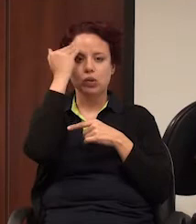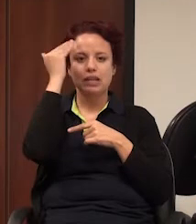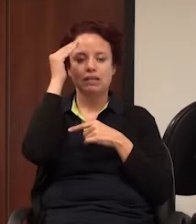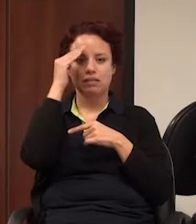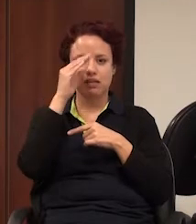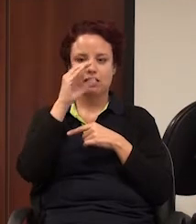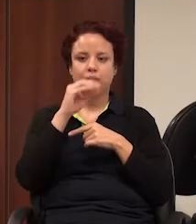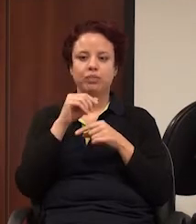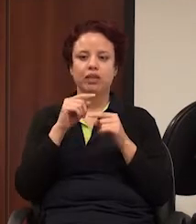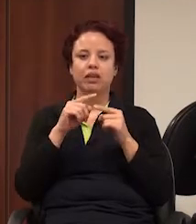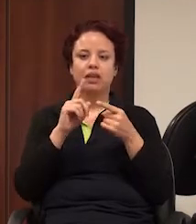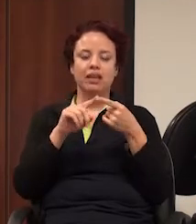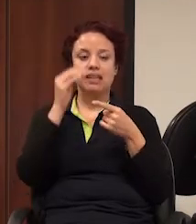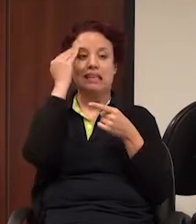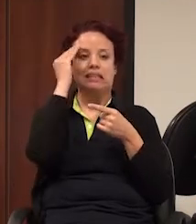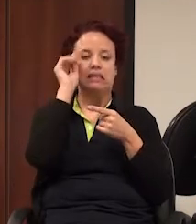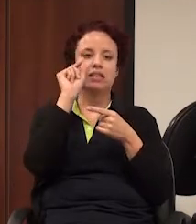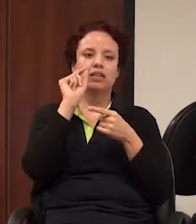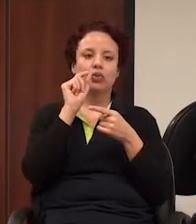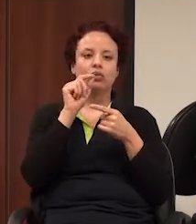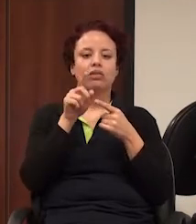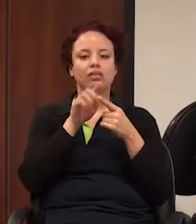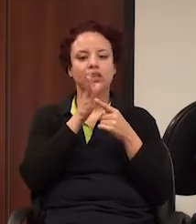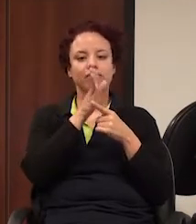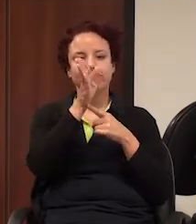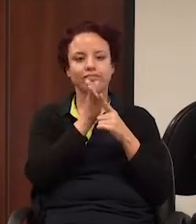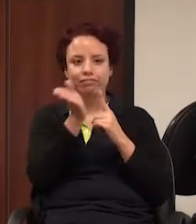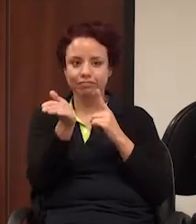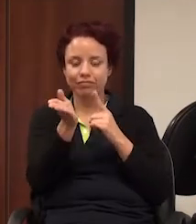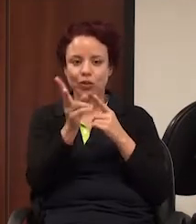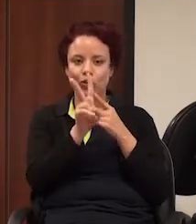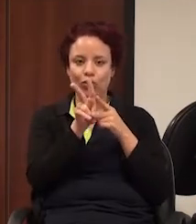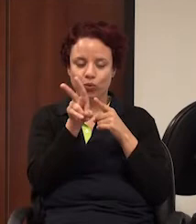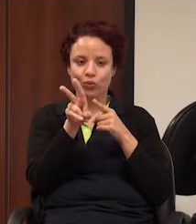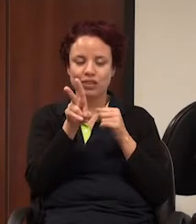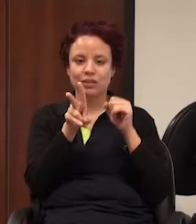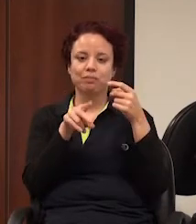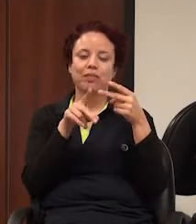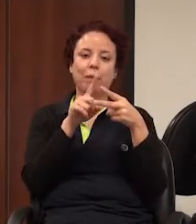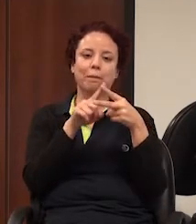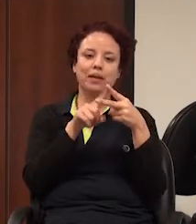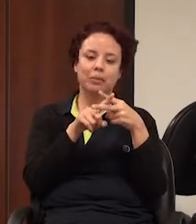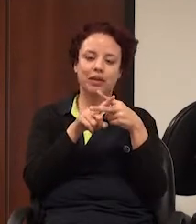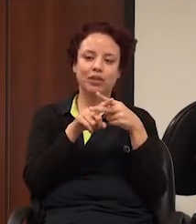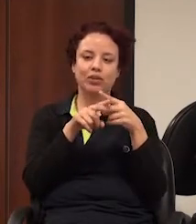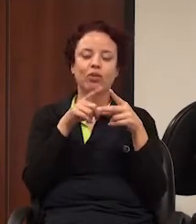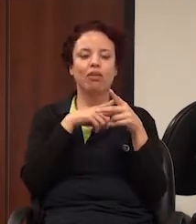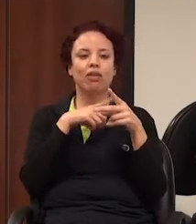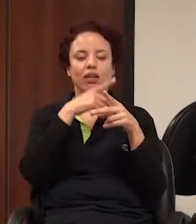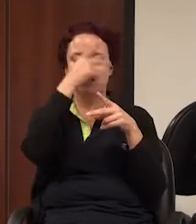aqui eu faço 2 vieses para ela. Né? O primeiro é de, né, justamente aí você ter uma